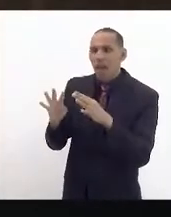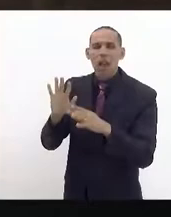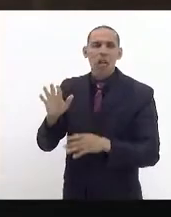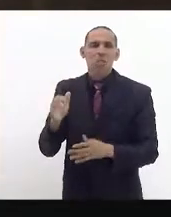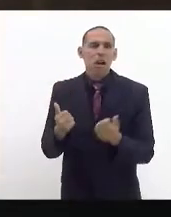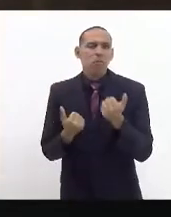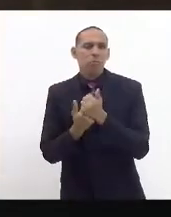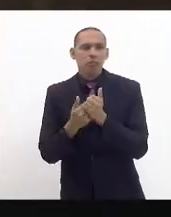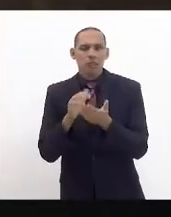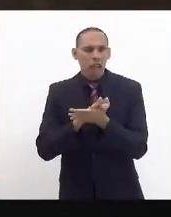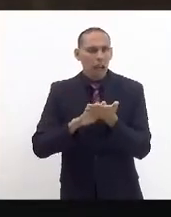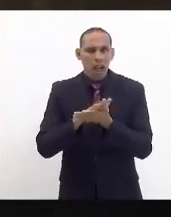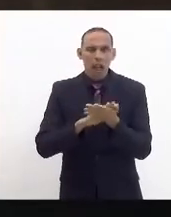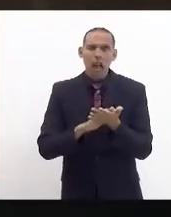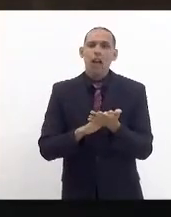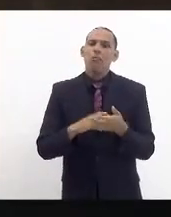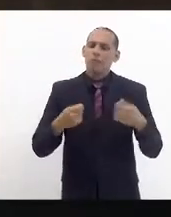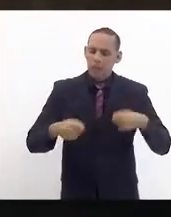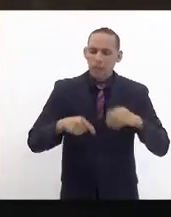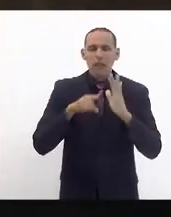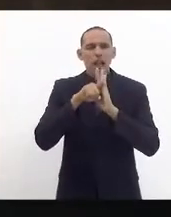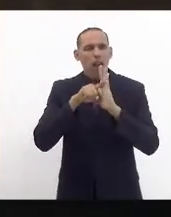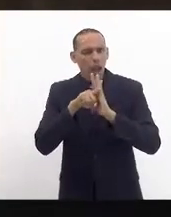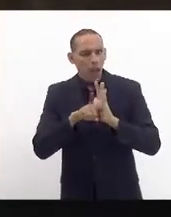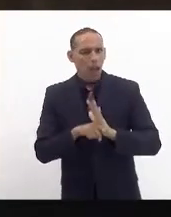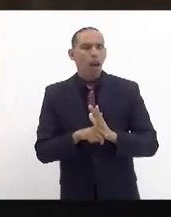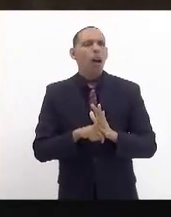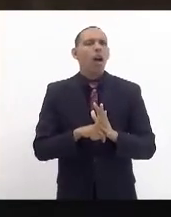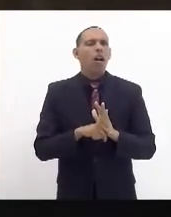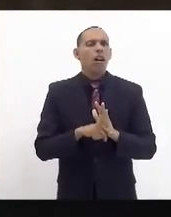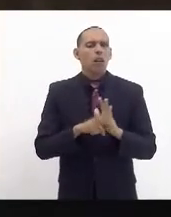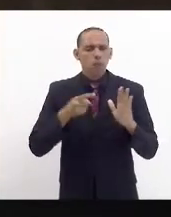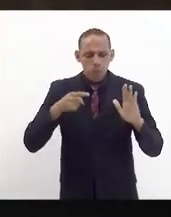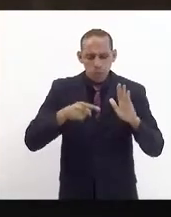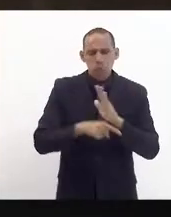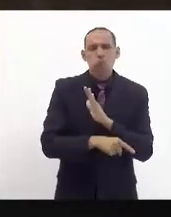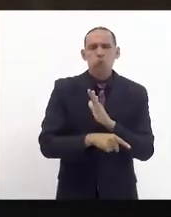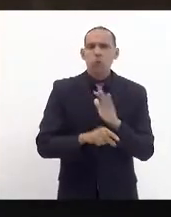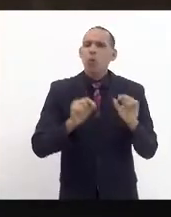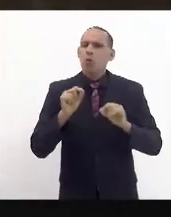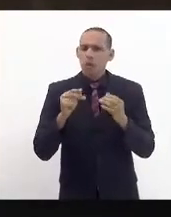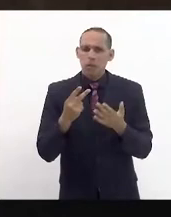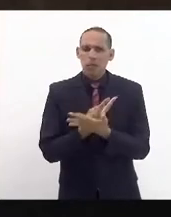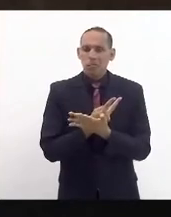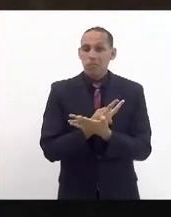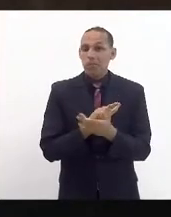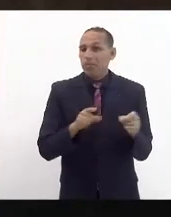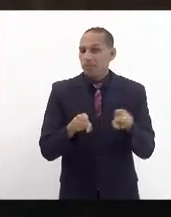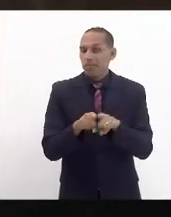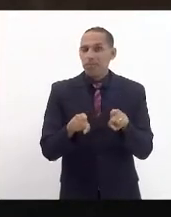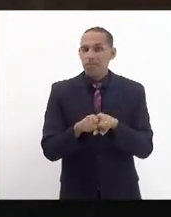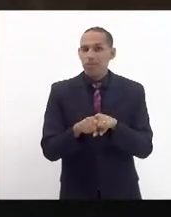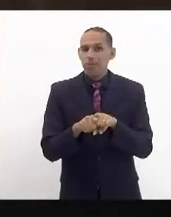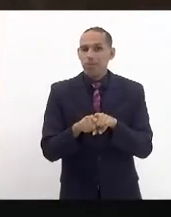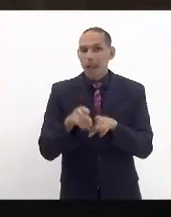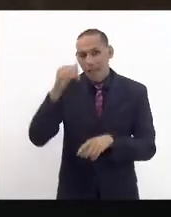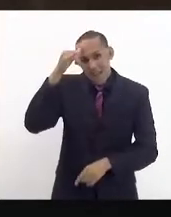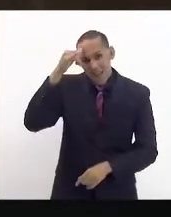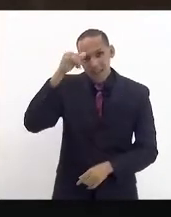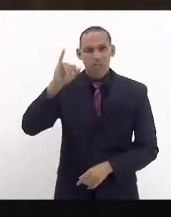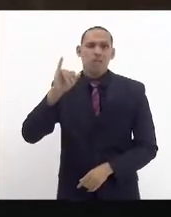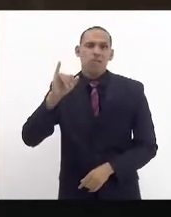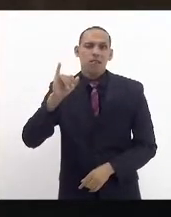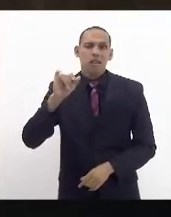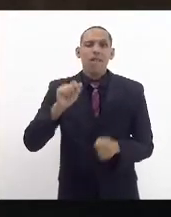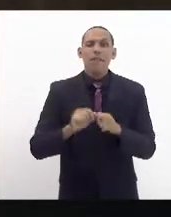uma contribuição de análise, um olhar mais apurado do ocorrido e até no sentido de prevenção, do